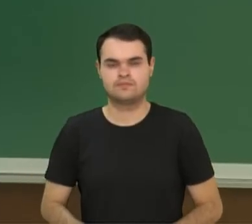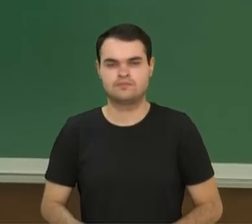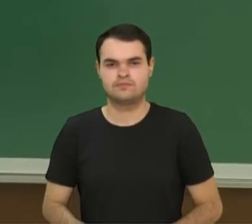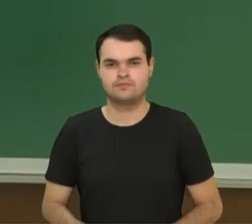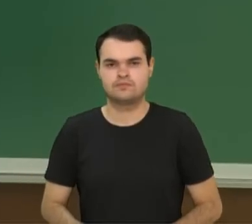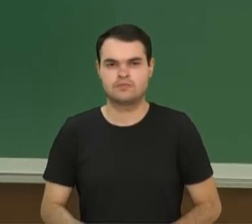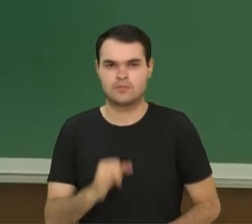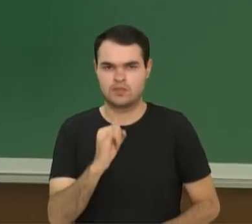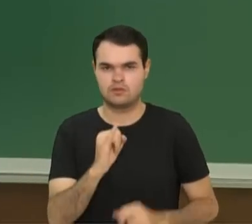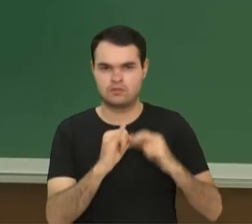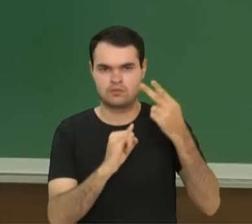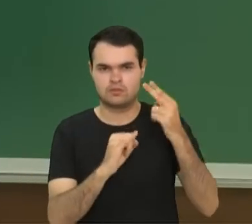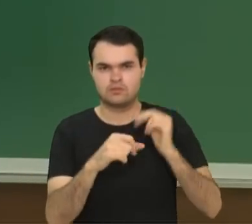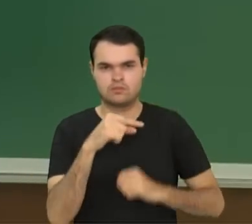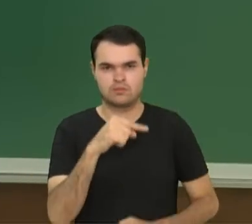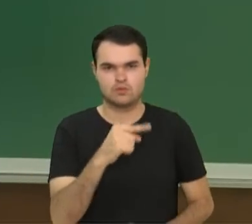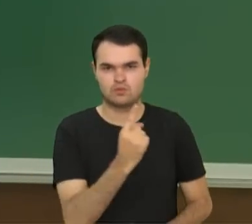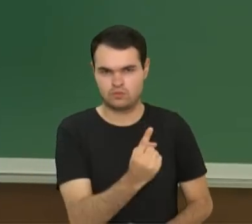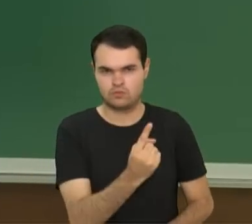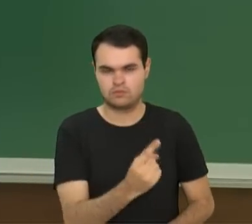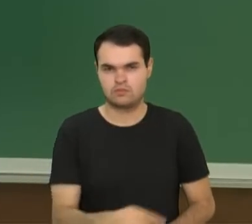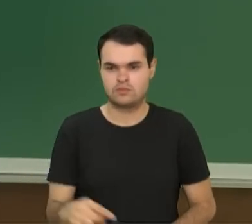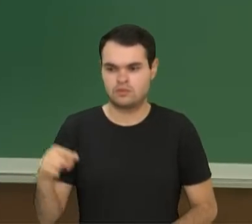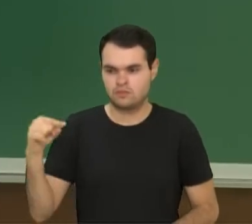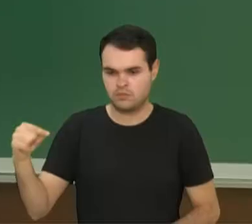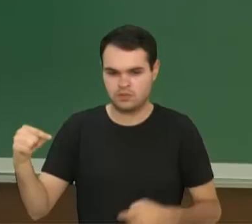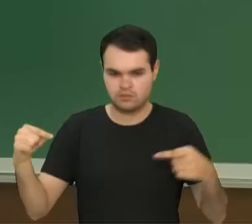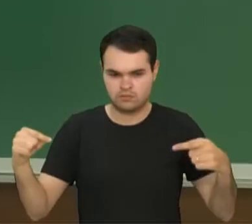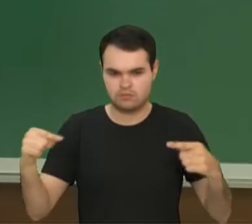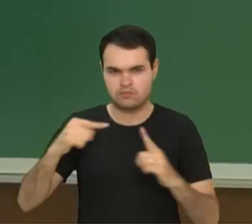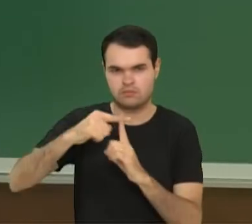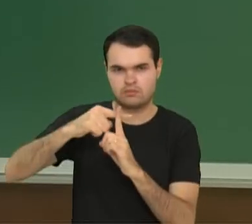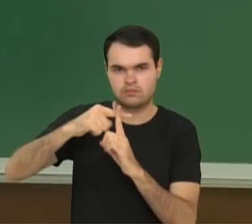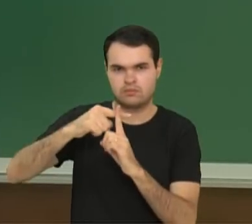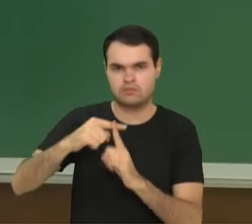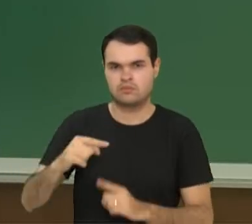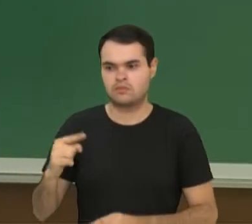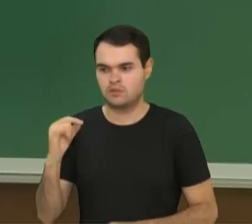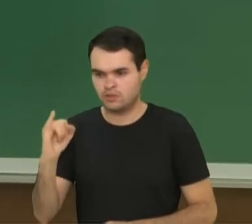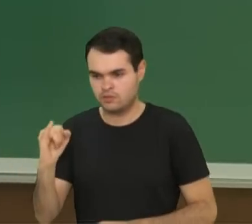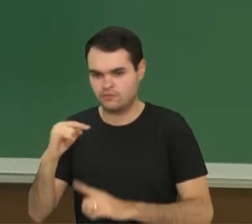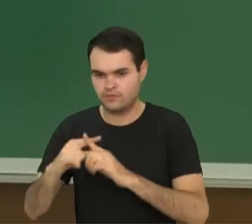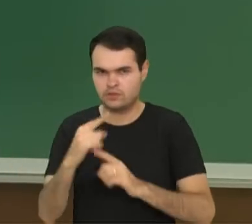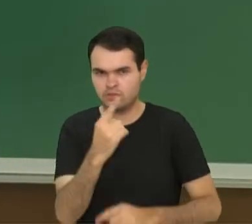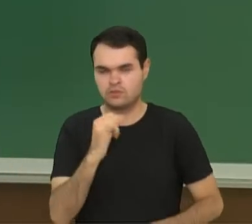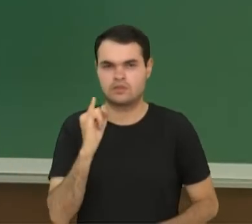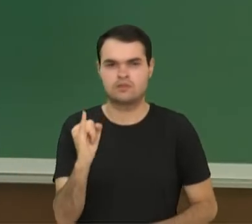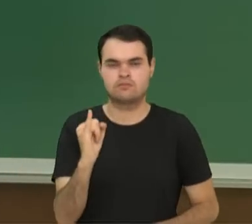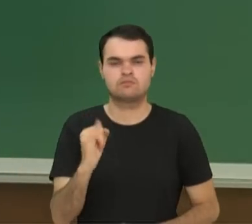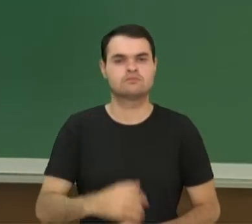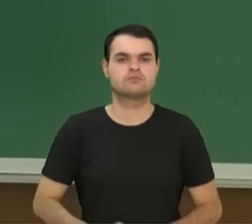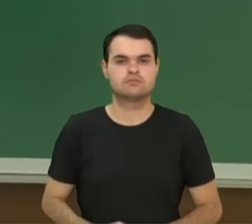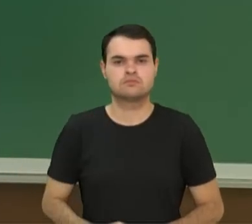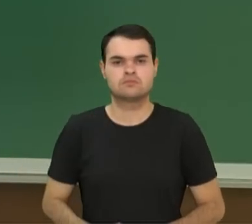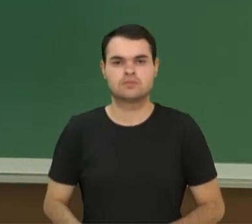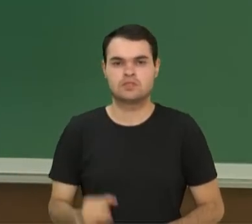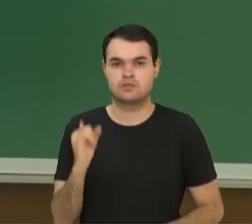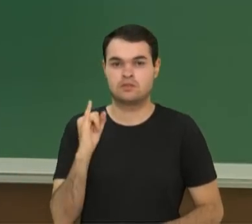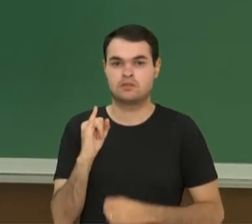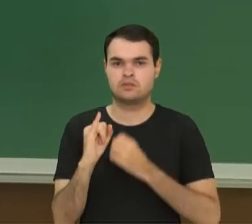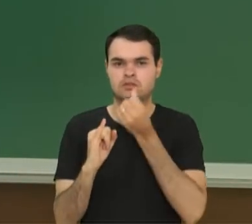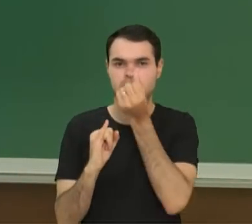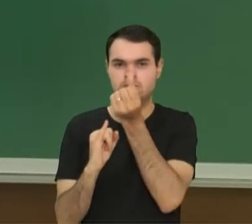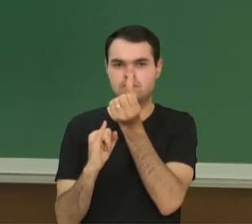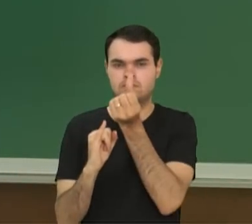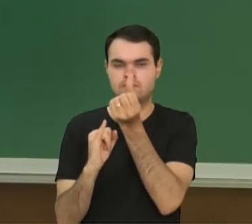o i ao quadrado menos 1. Menos com menos mais, i vezes 1, i. I elevado à